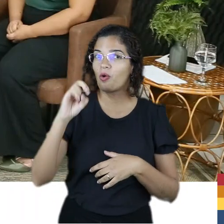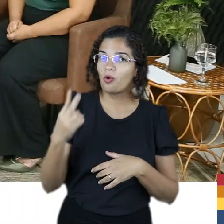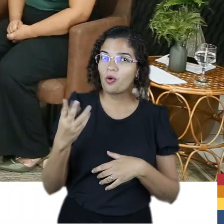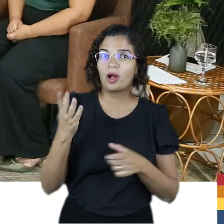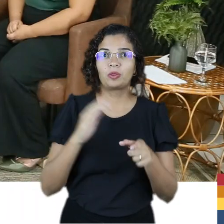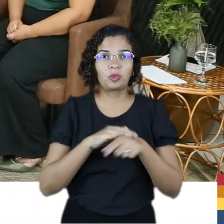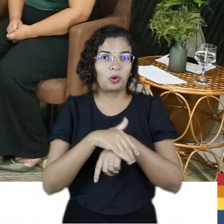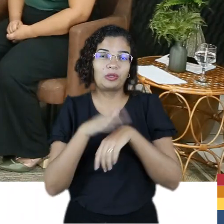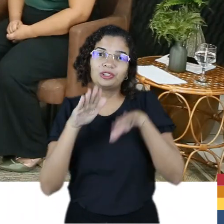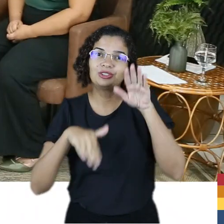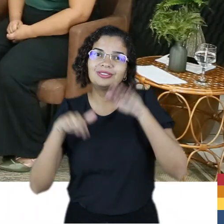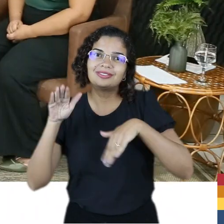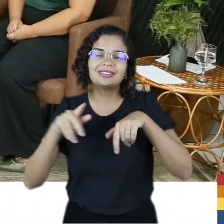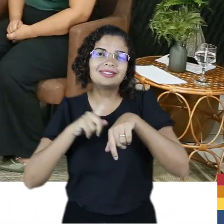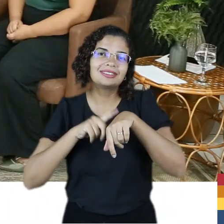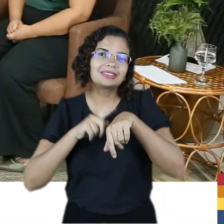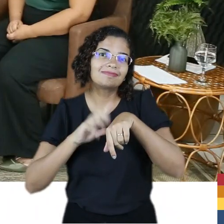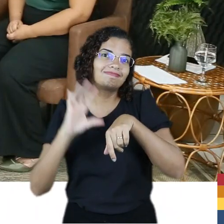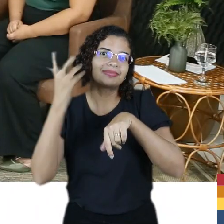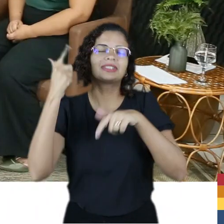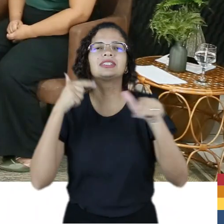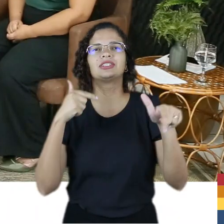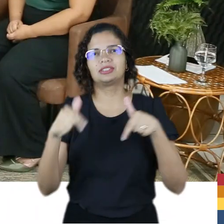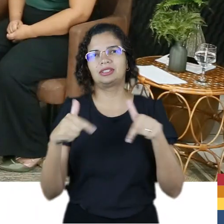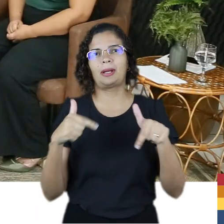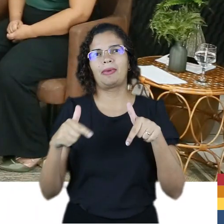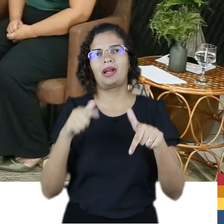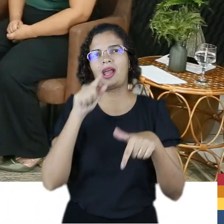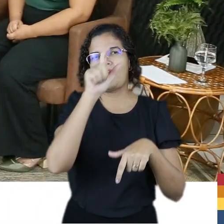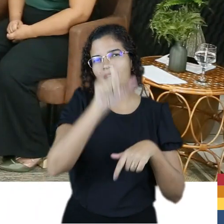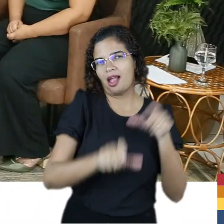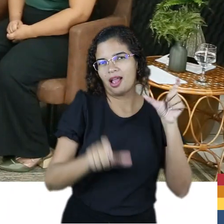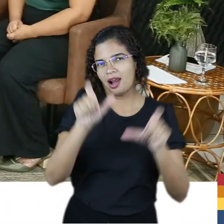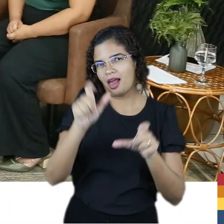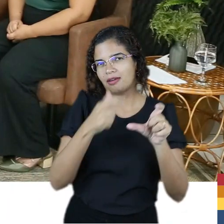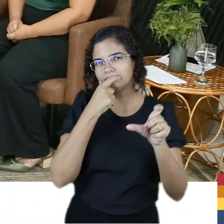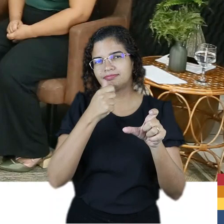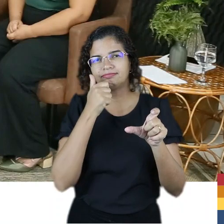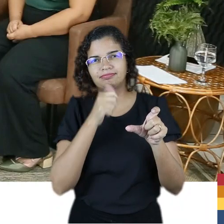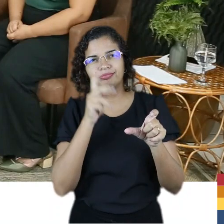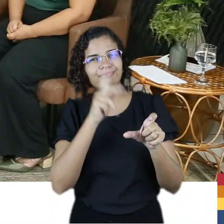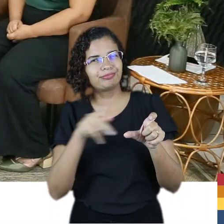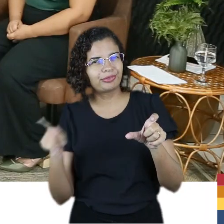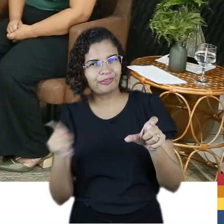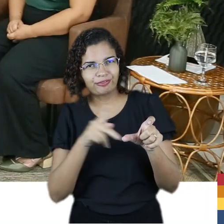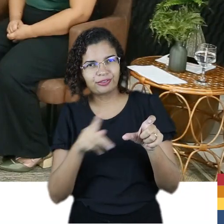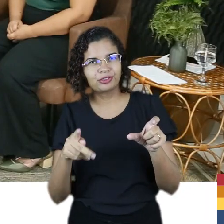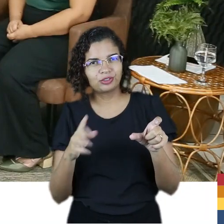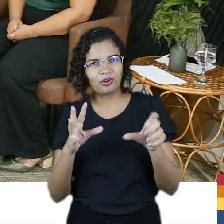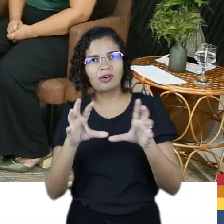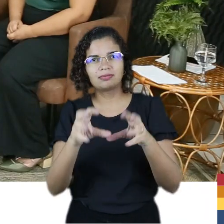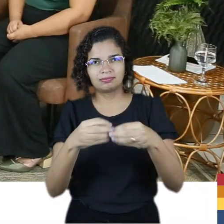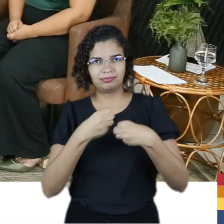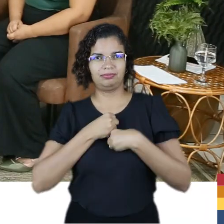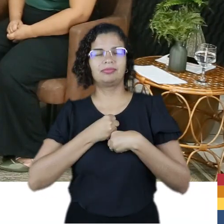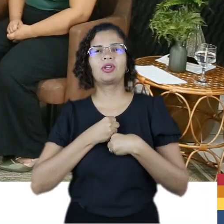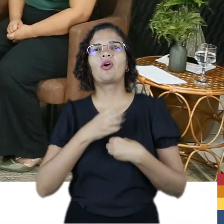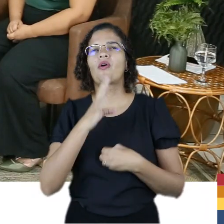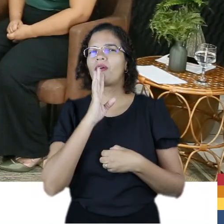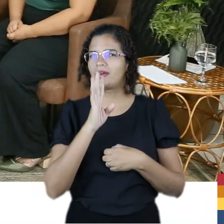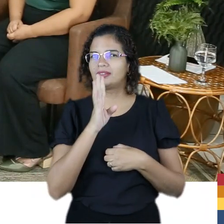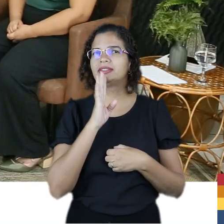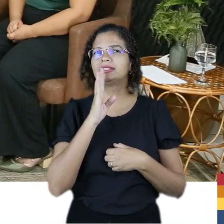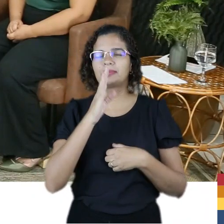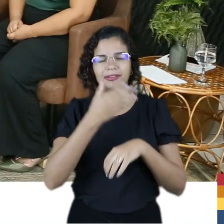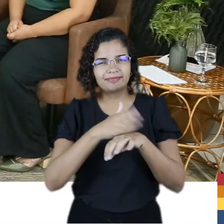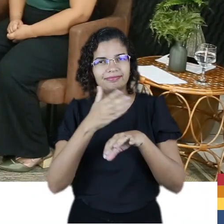vai ou ela vai se apropriar desses conhecimentos e com certeza vai colocar isso em prática nossos queridos colegas do IEMA que são